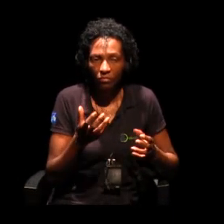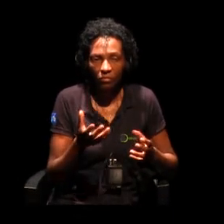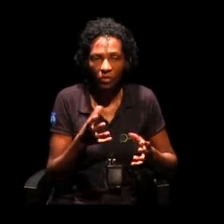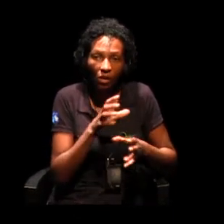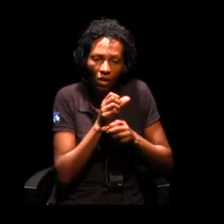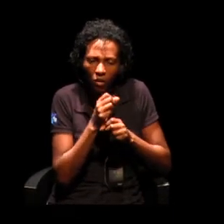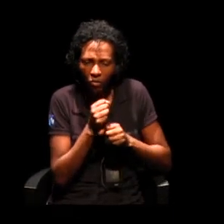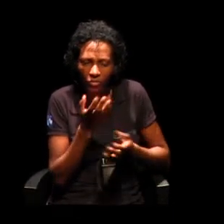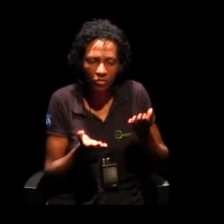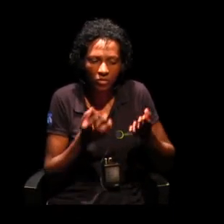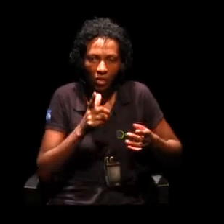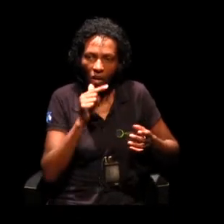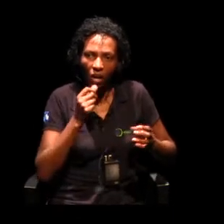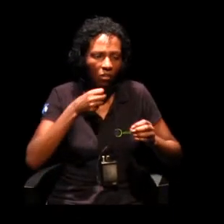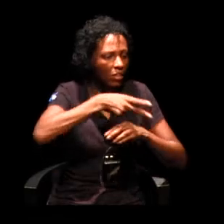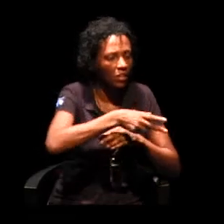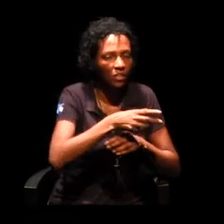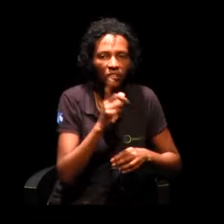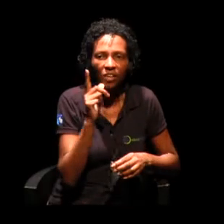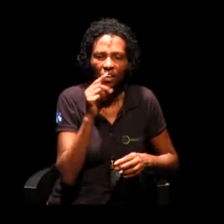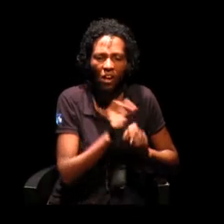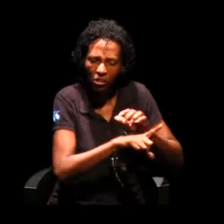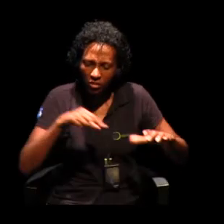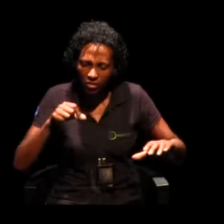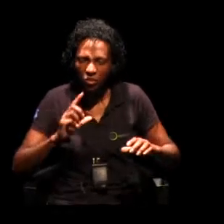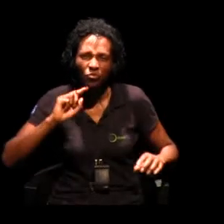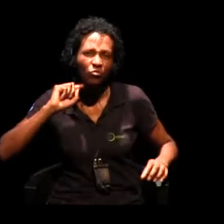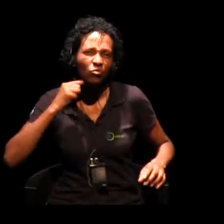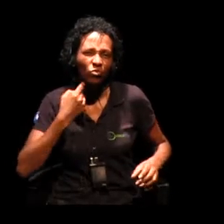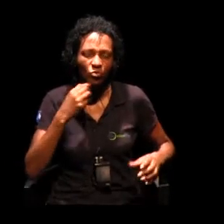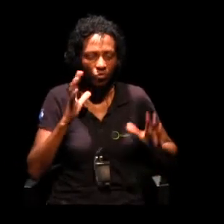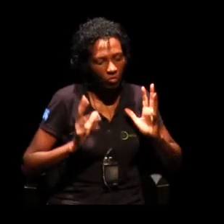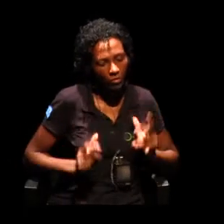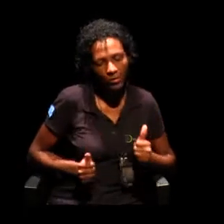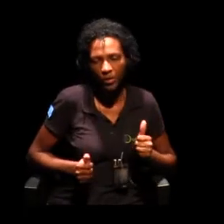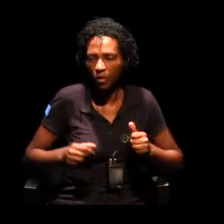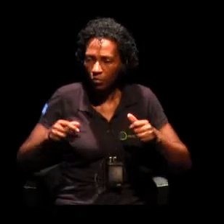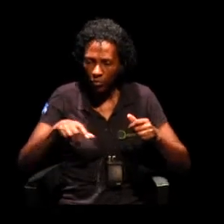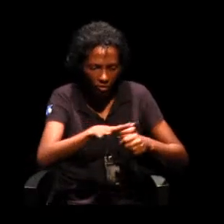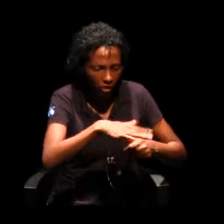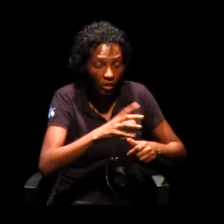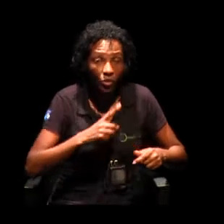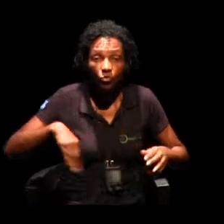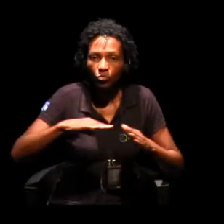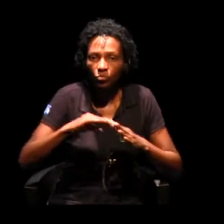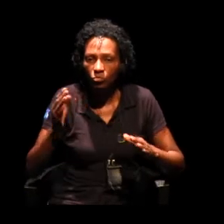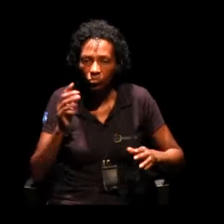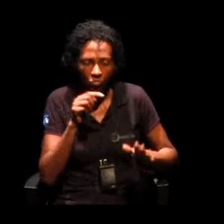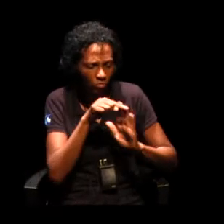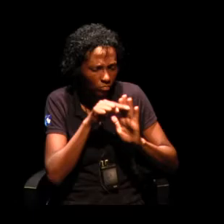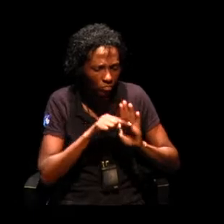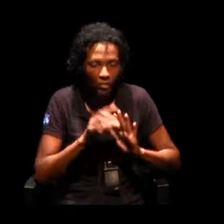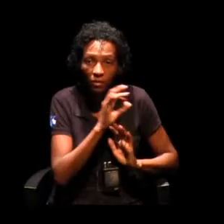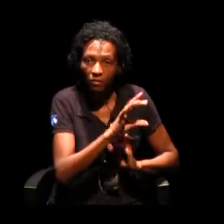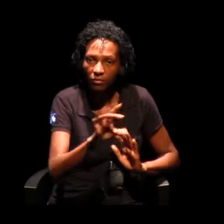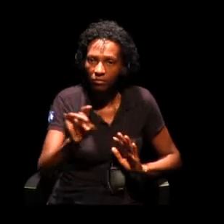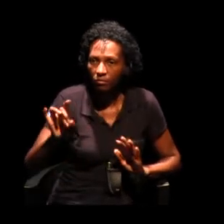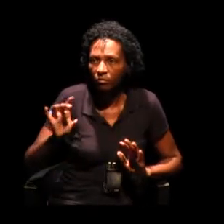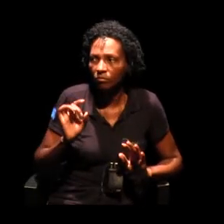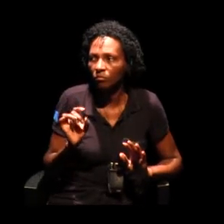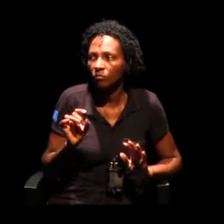fizemos. Quanta água entra, quanta água sai, a sujeira, a limpeza desses espaços, tudo